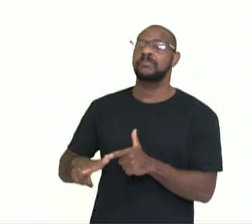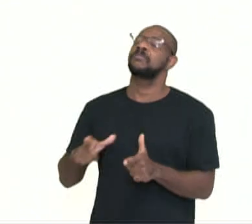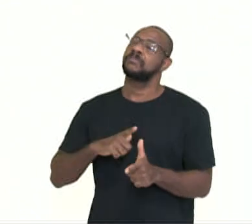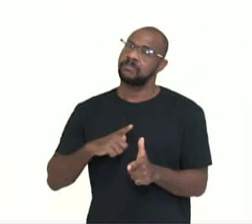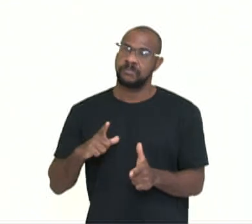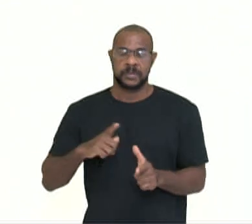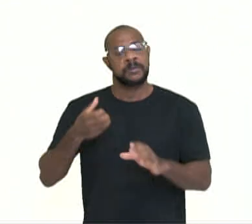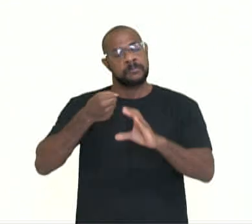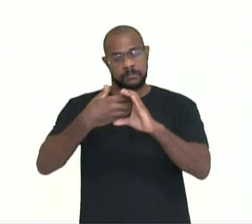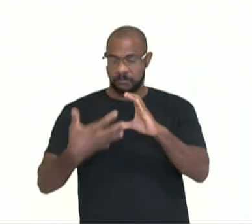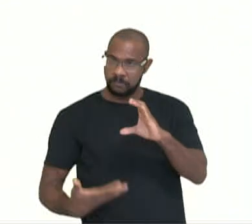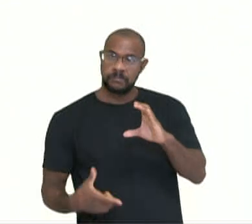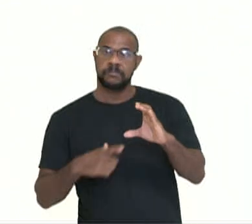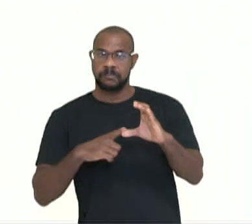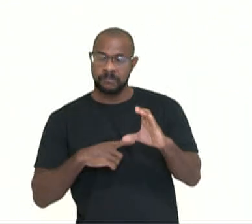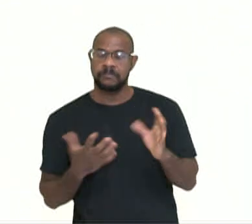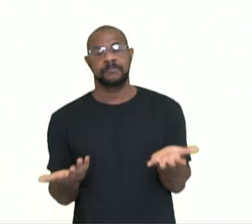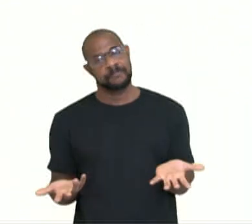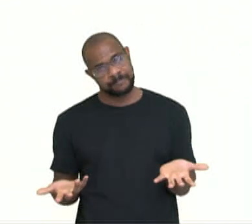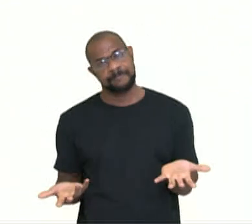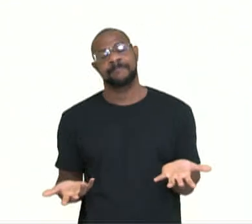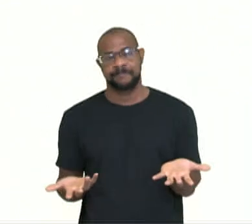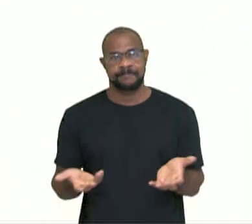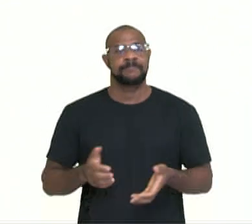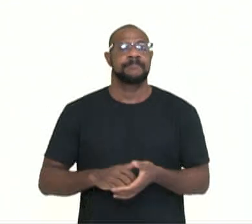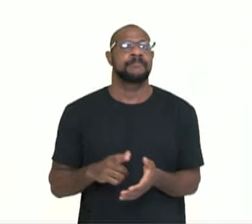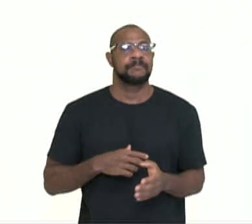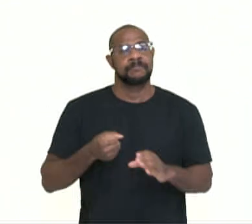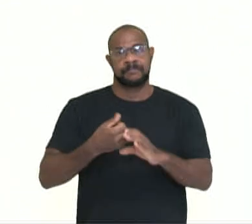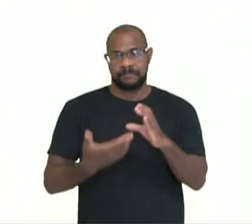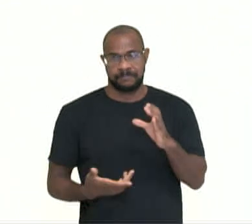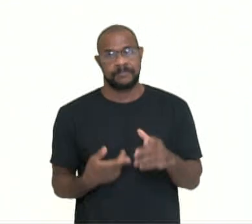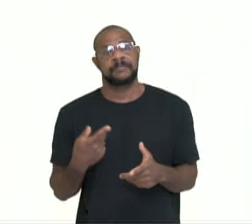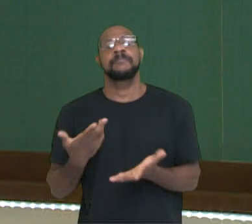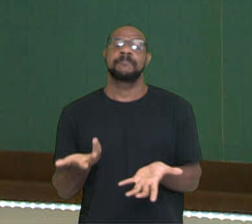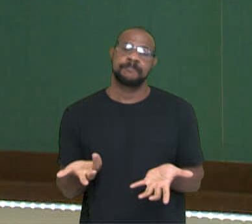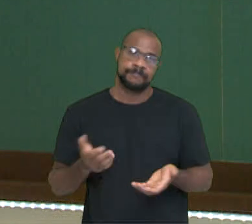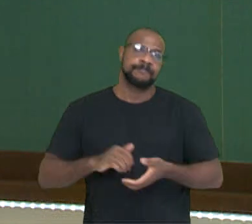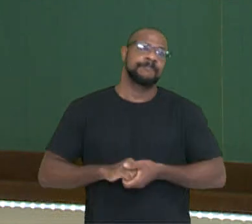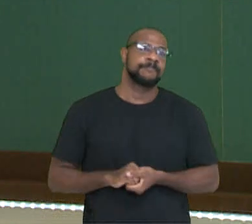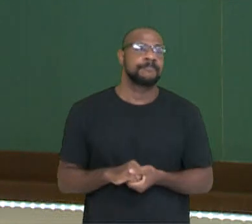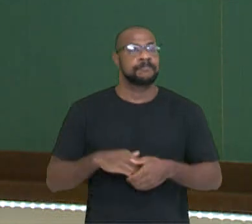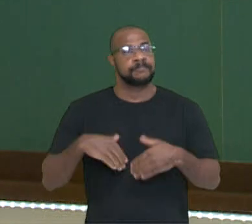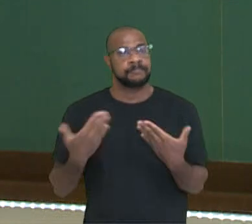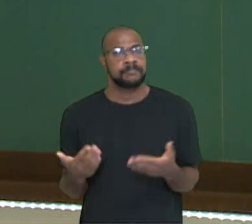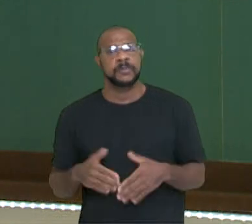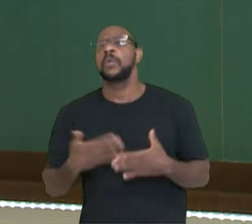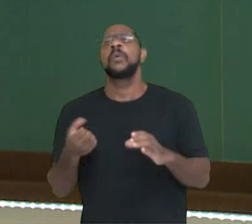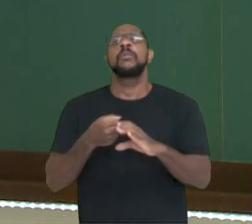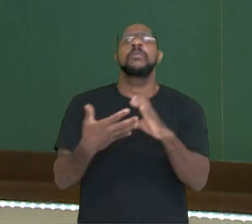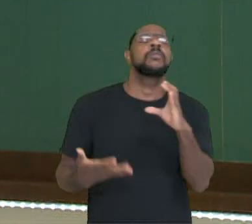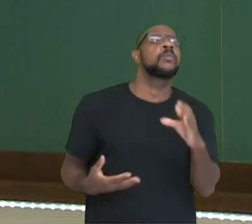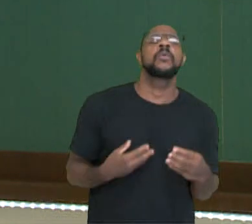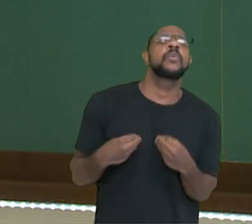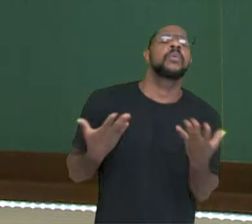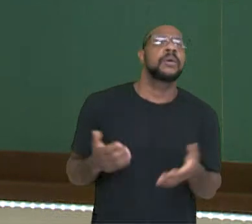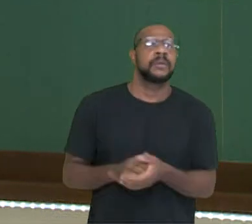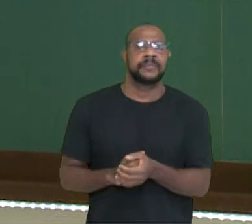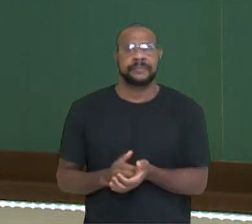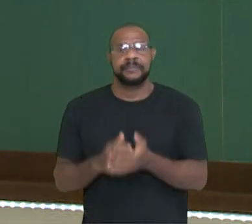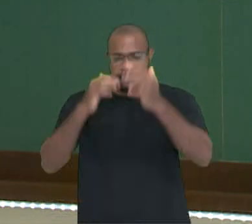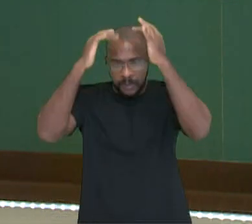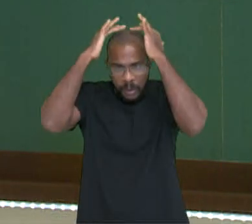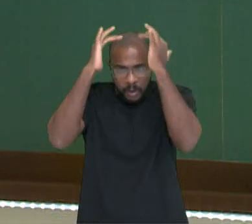essa característica, já nasce com essas características da patologia, tá? Quais são essas características?